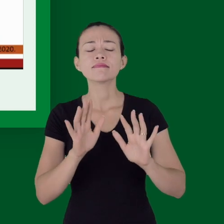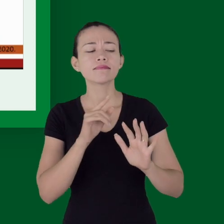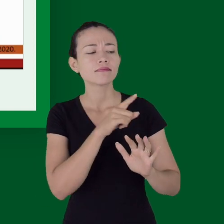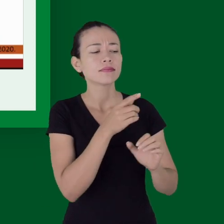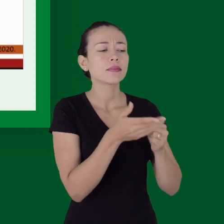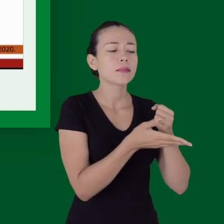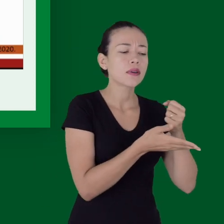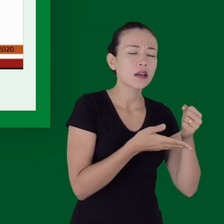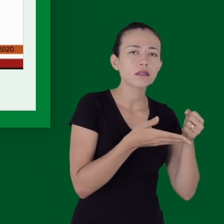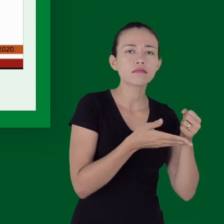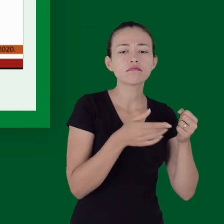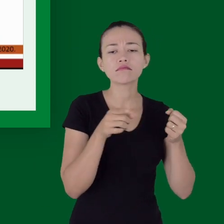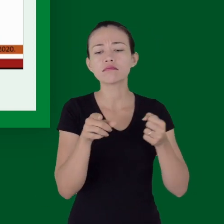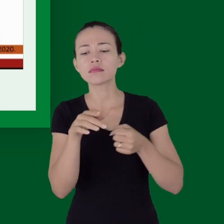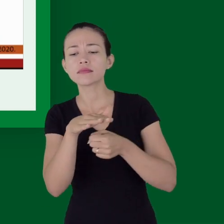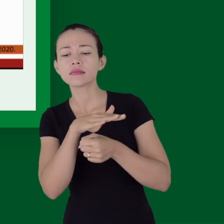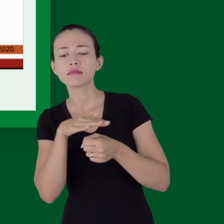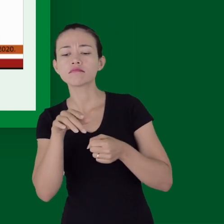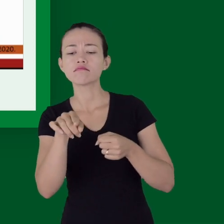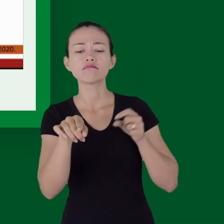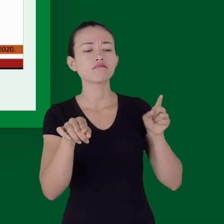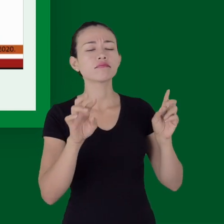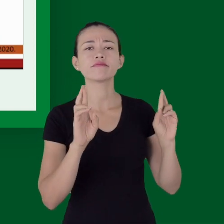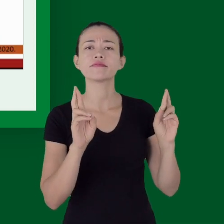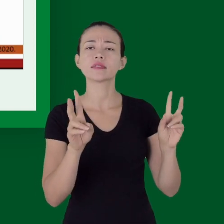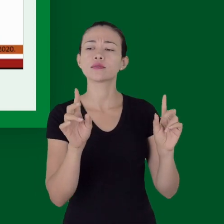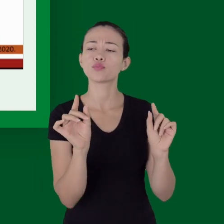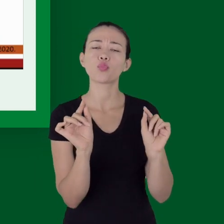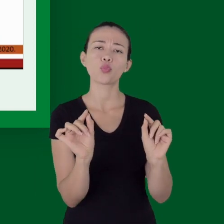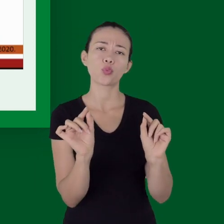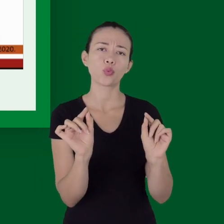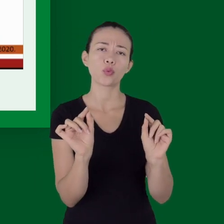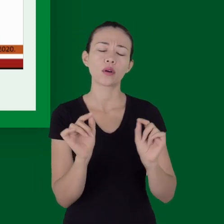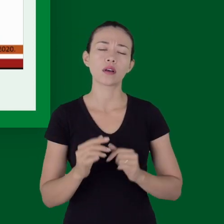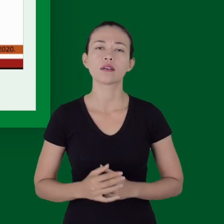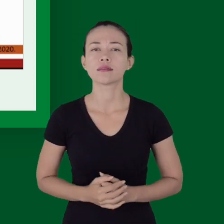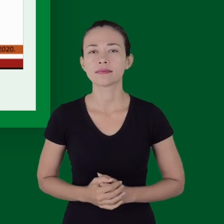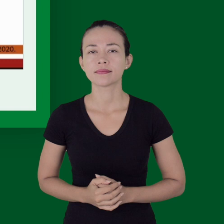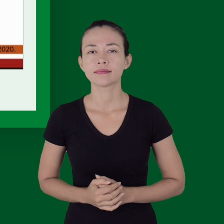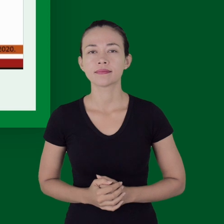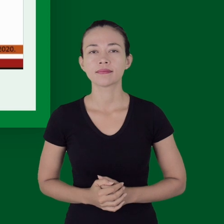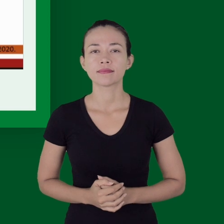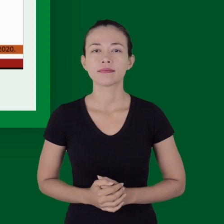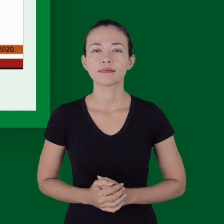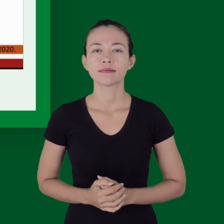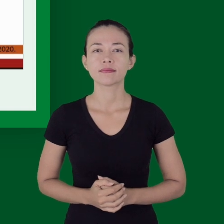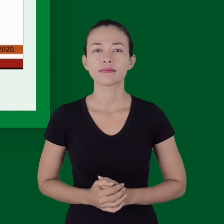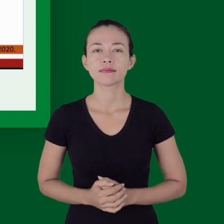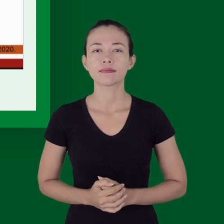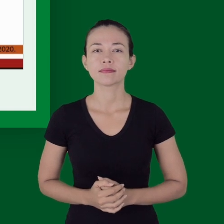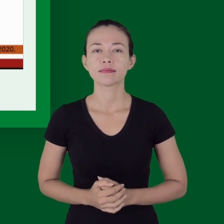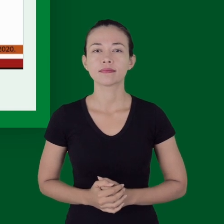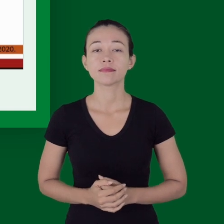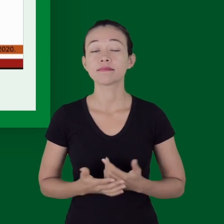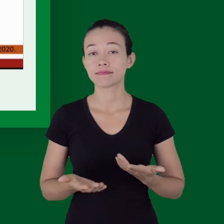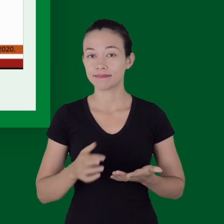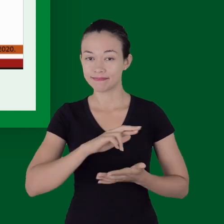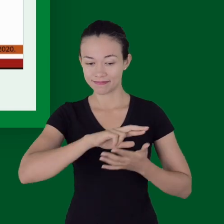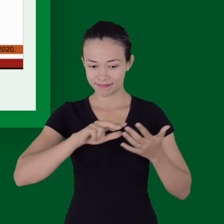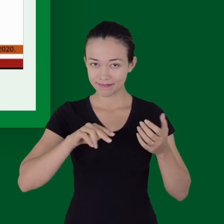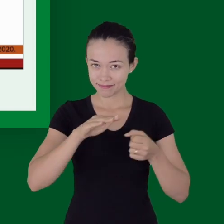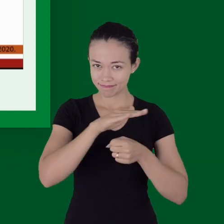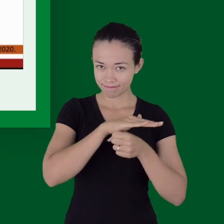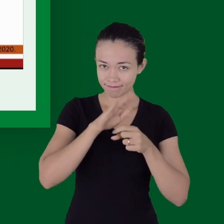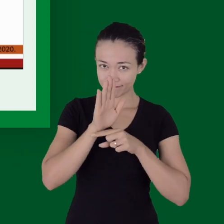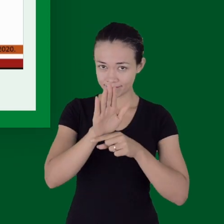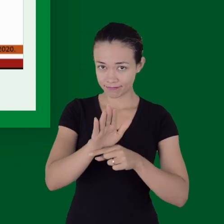Em relação ao suporte avançado de vida, o que vai mudar relativo ao suporte básico? No suporte avançado de vida, a